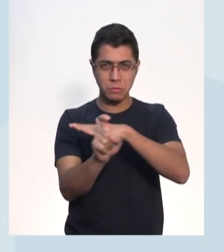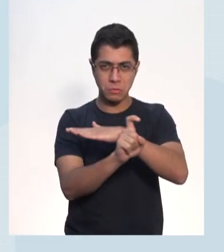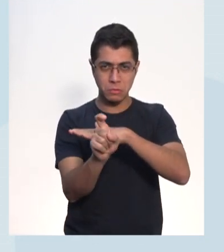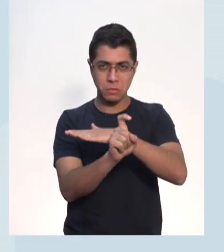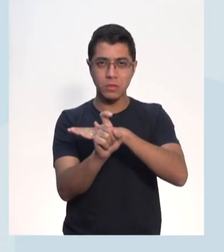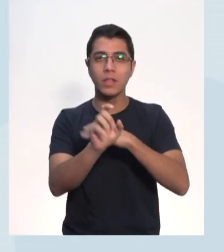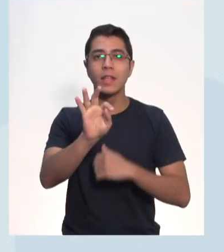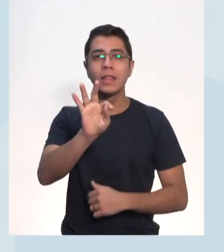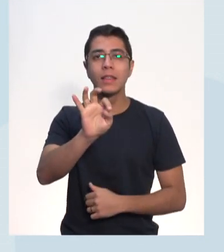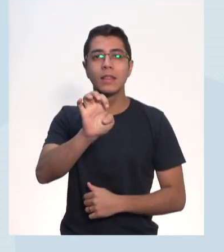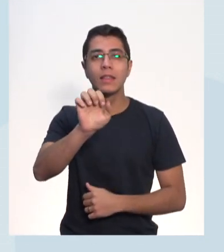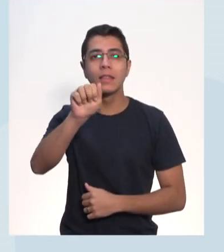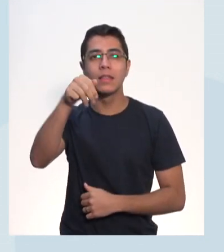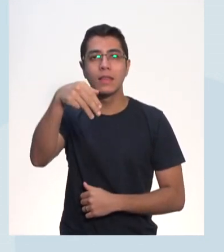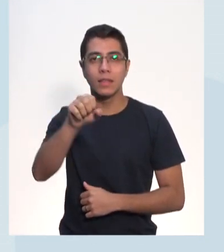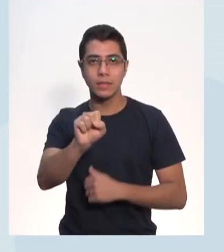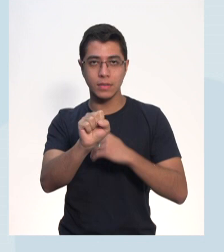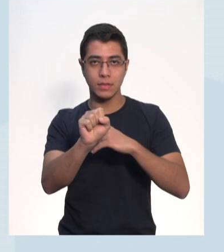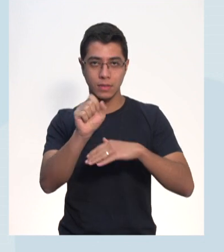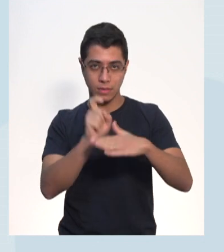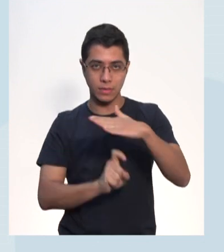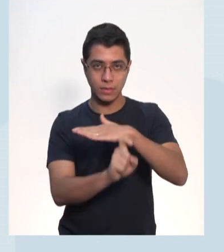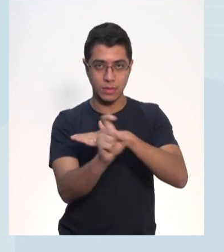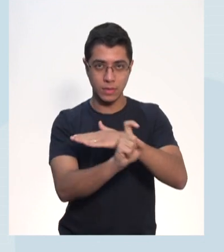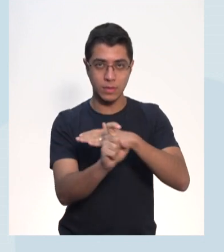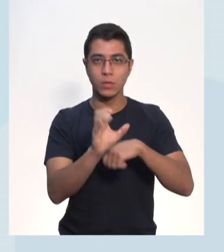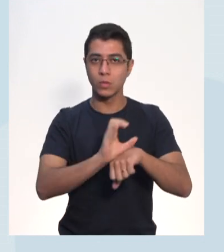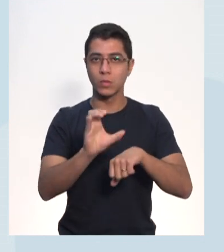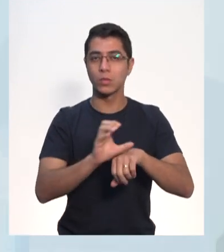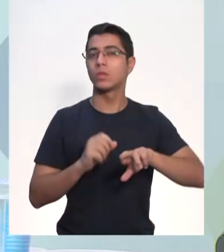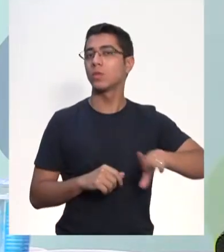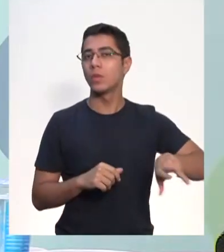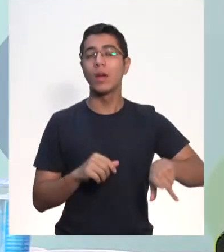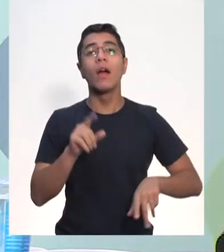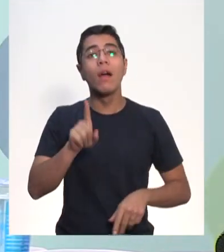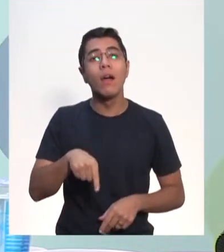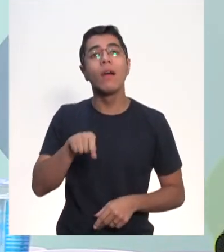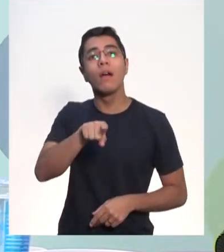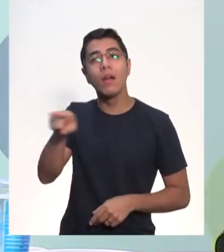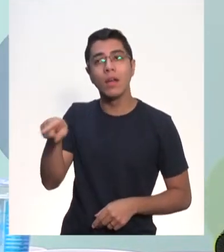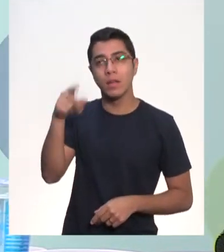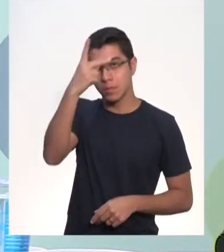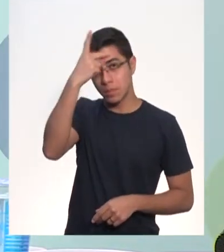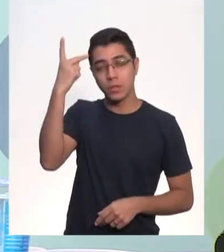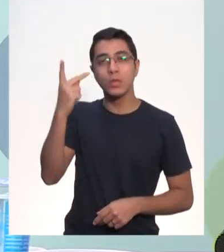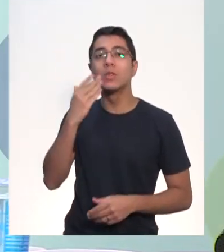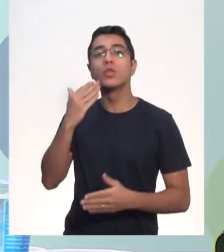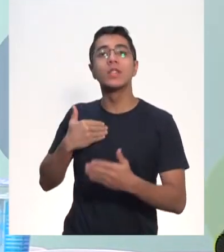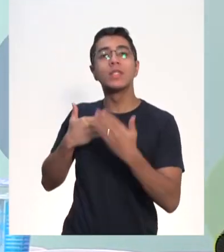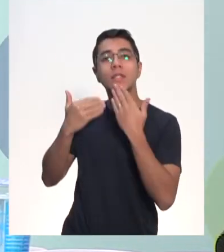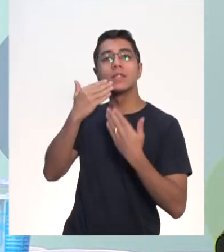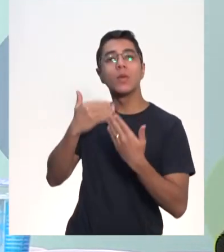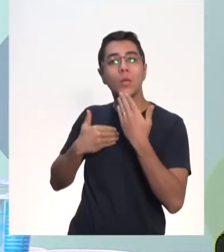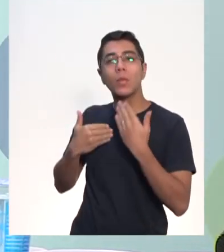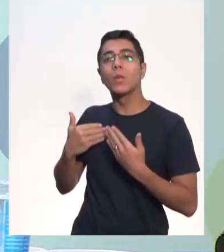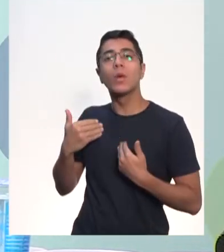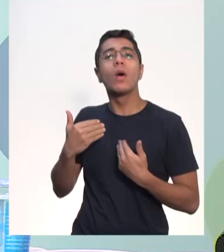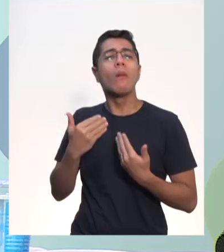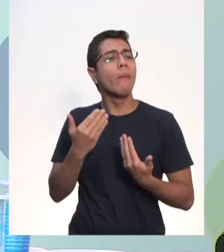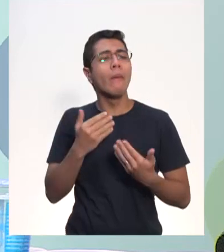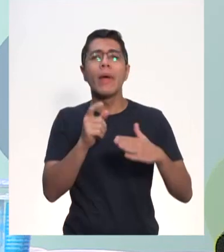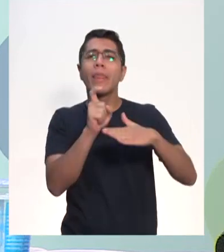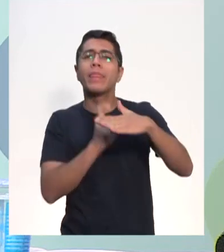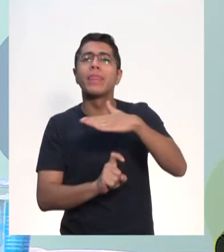aí, a partir de algumas solicitações que as pessoas tinham feito para nós sobre o uso do Teams. O Teams não é a